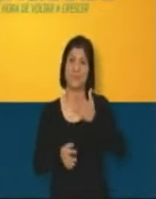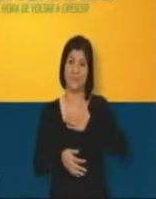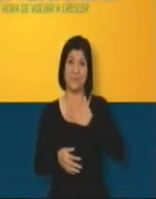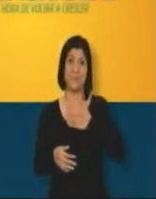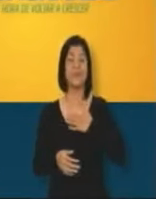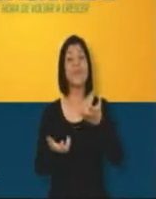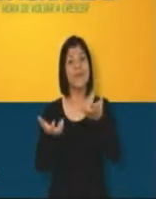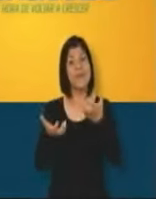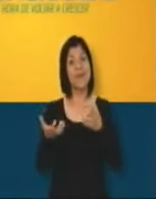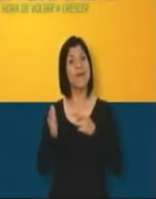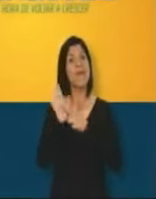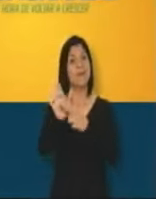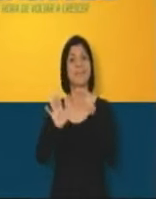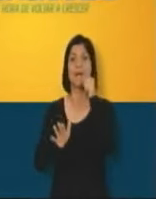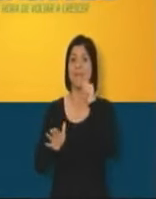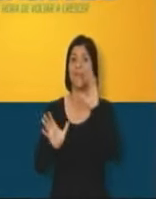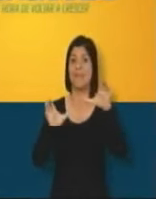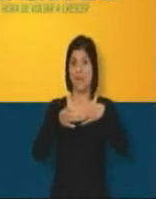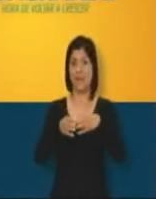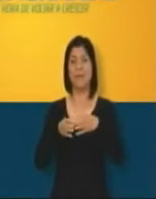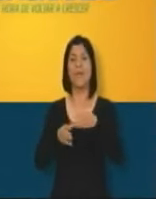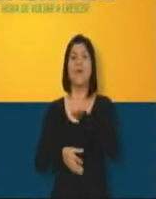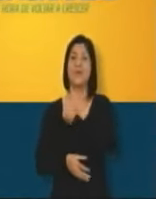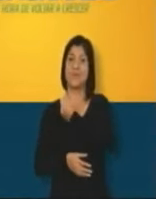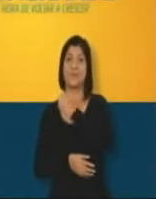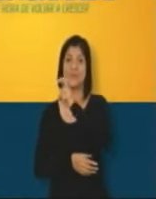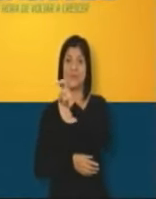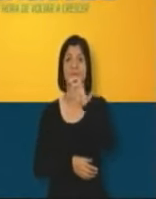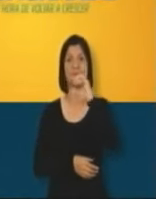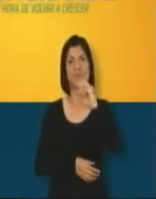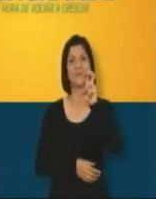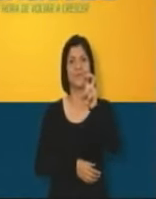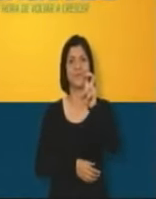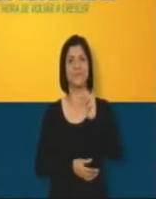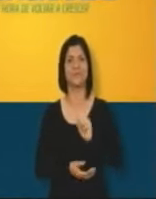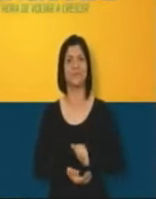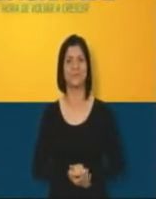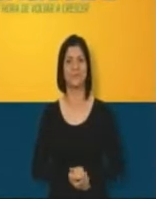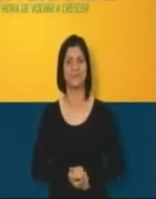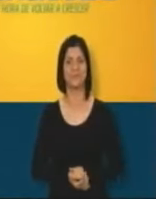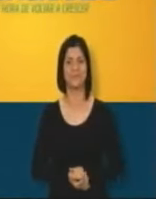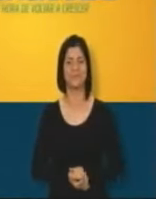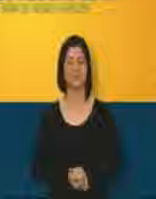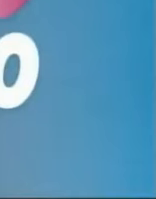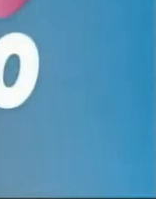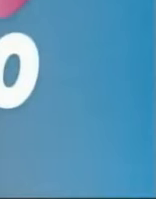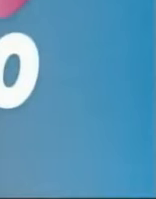este desafio. Quero ser a voz da mulher na Câmara. Deputada Federal, 5505.